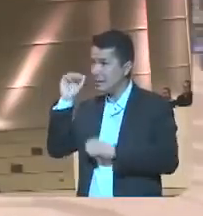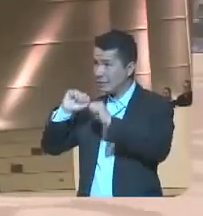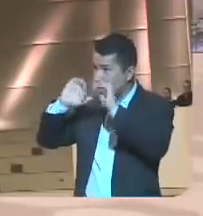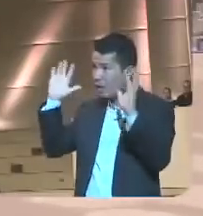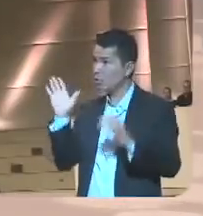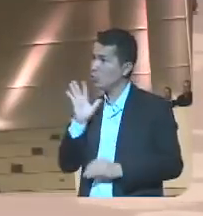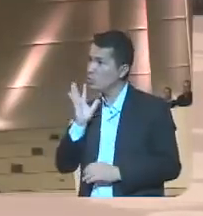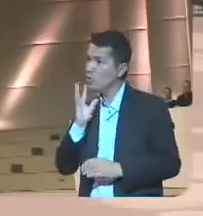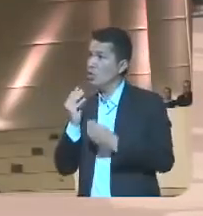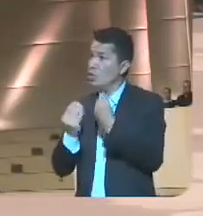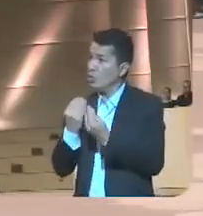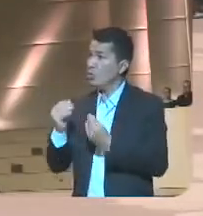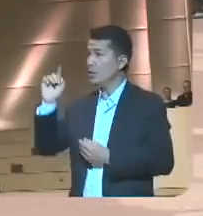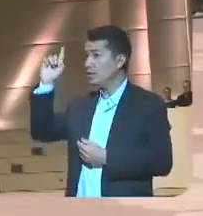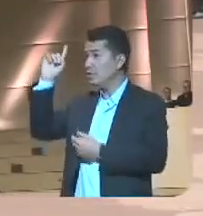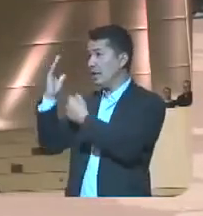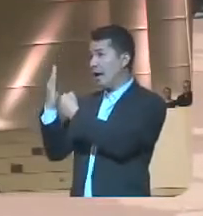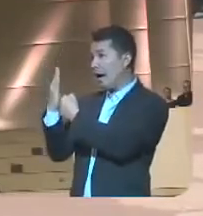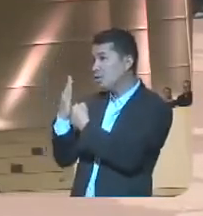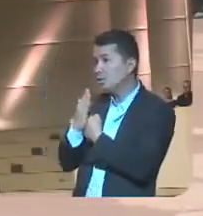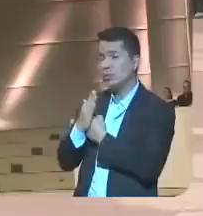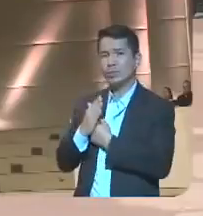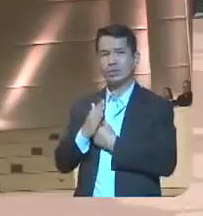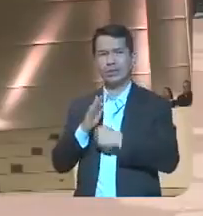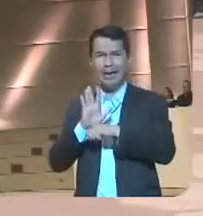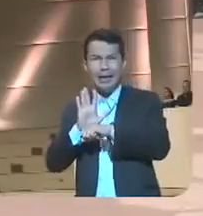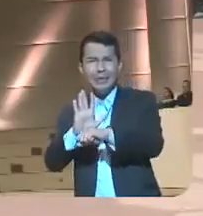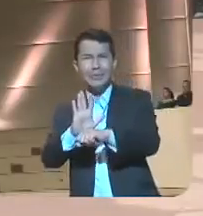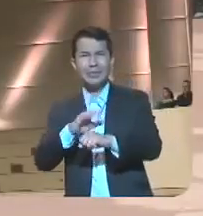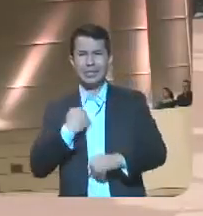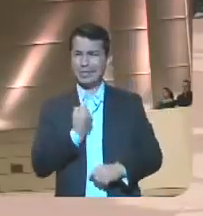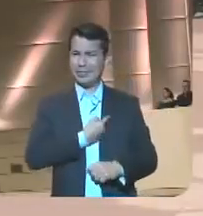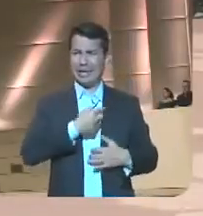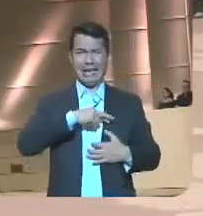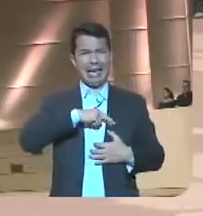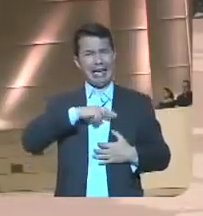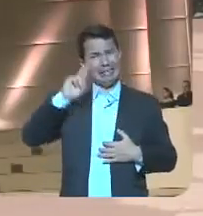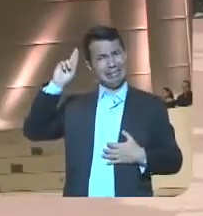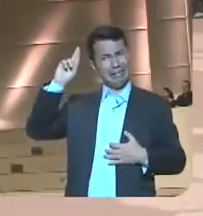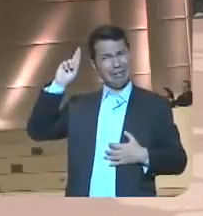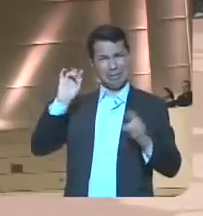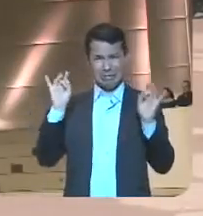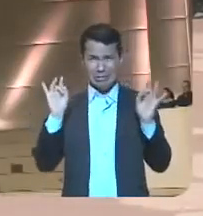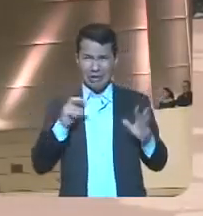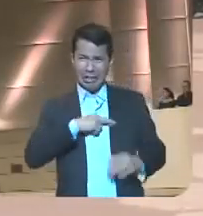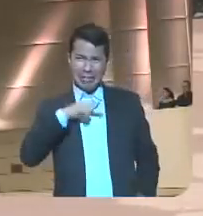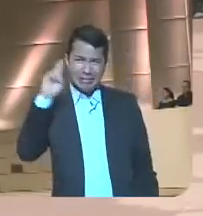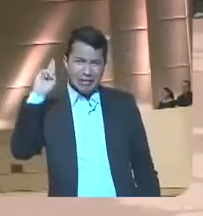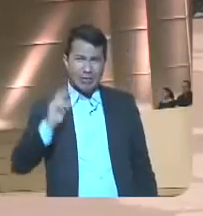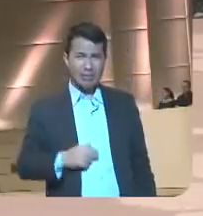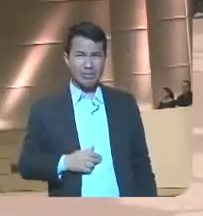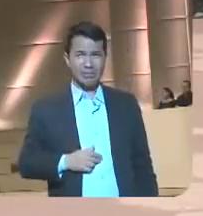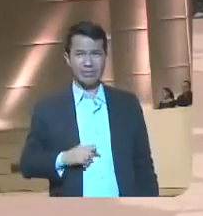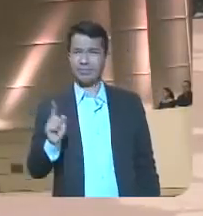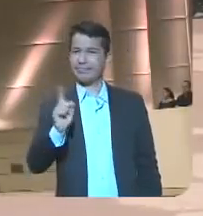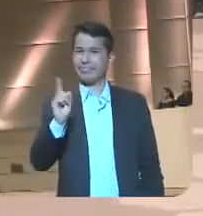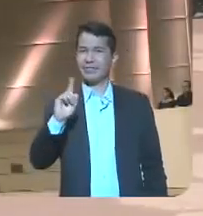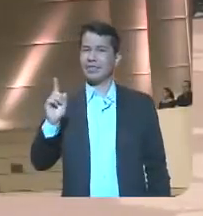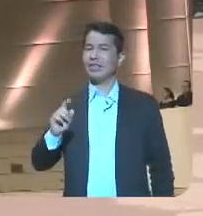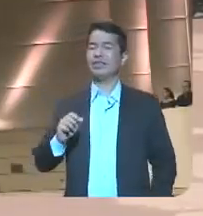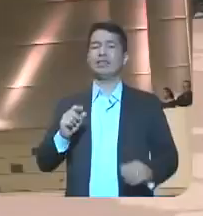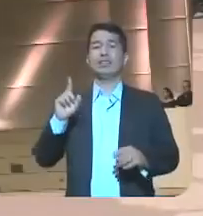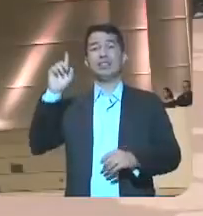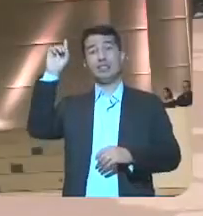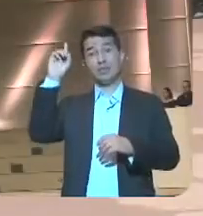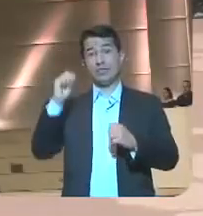de algo novo que não é apenas uma religiosidade cumprir certos ritos mas é graça é poder